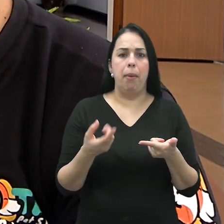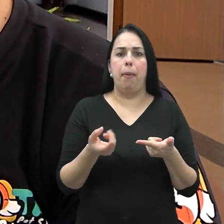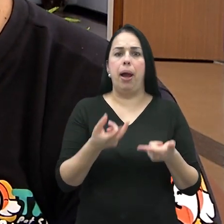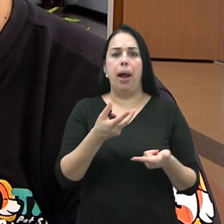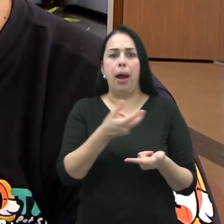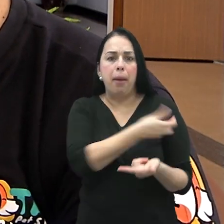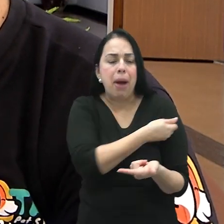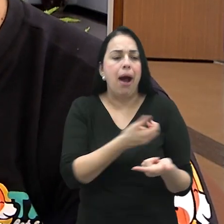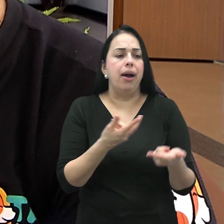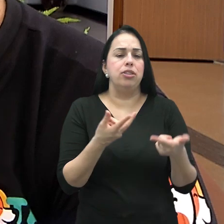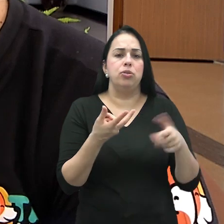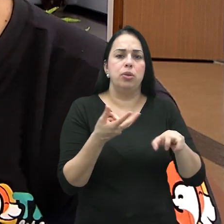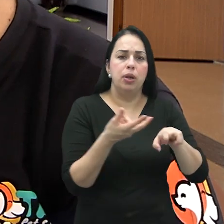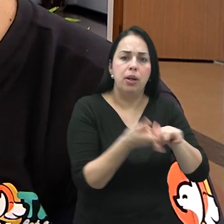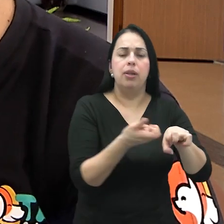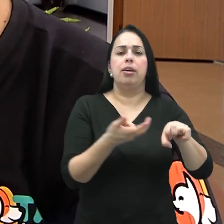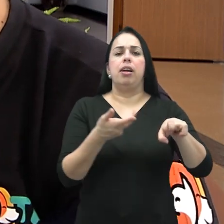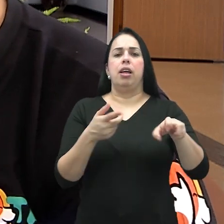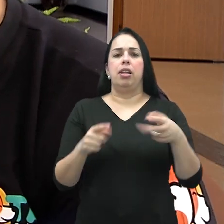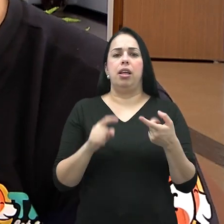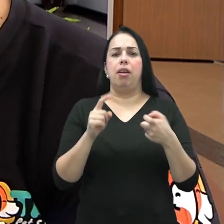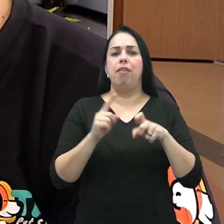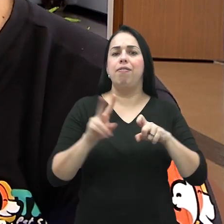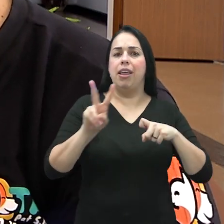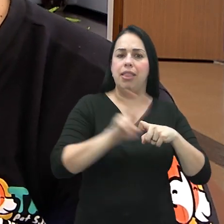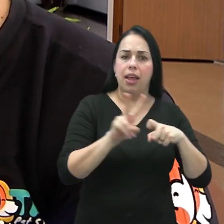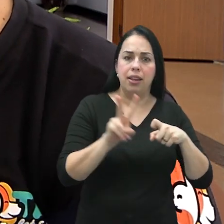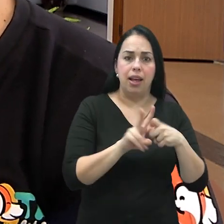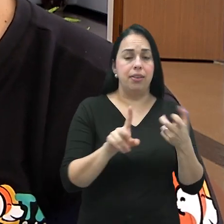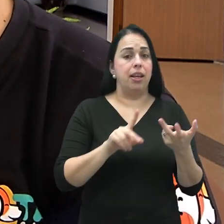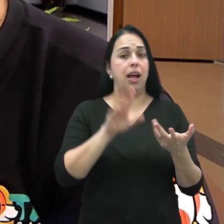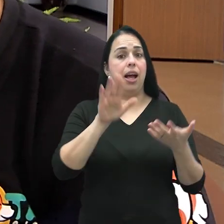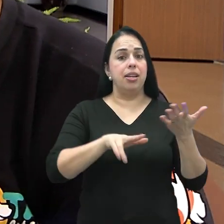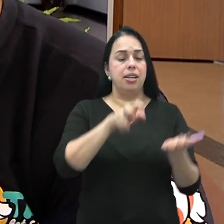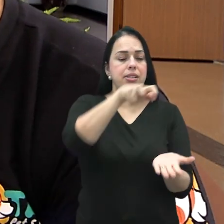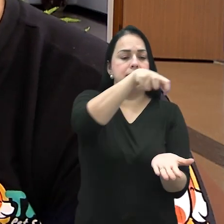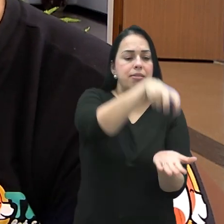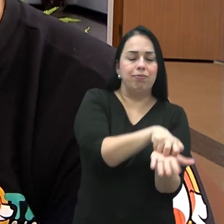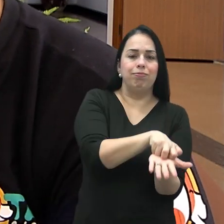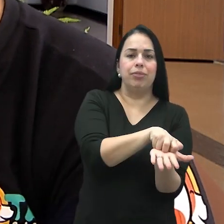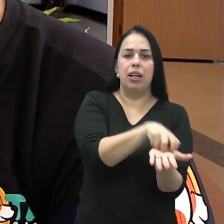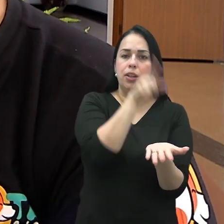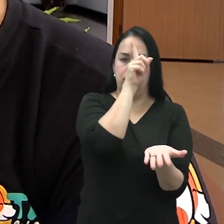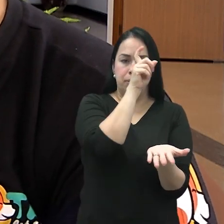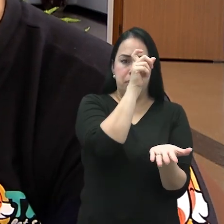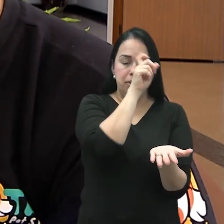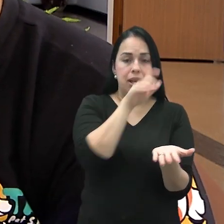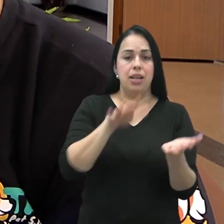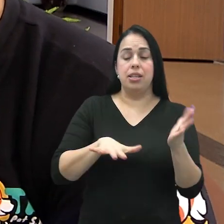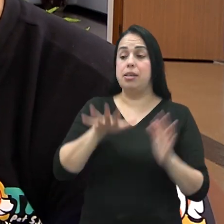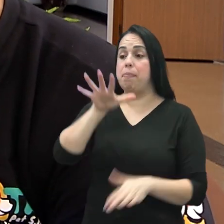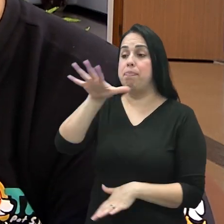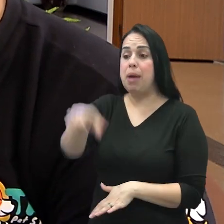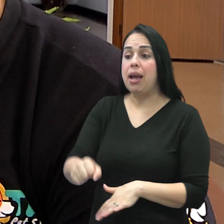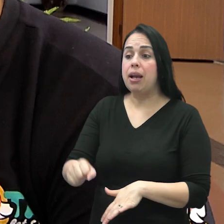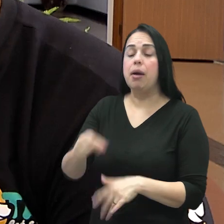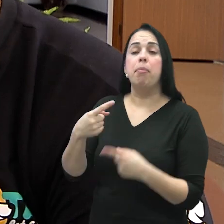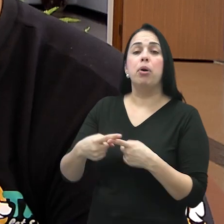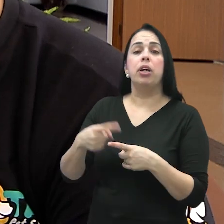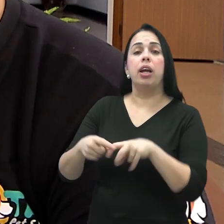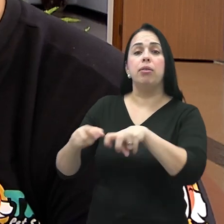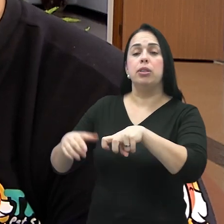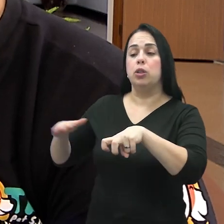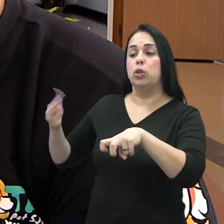alimentando, medicamento, veterinário, internação, que muitas vezes a gente pega da rua atropelado e